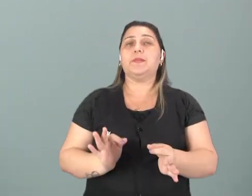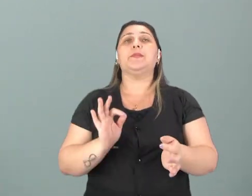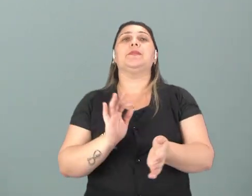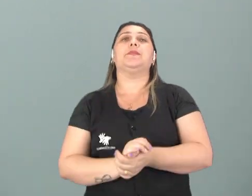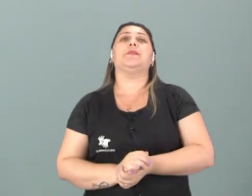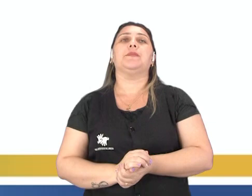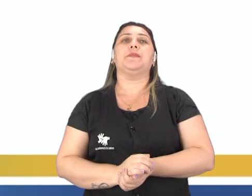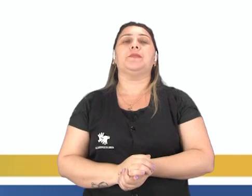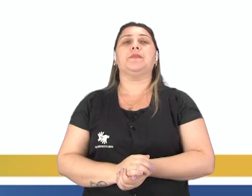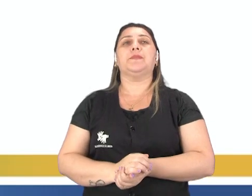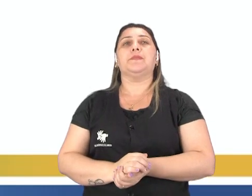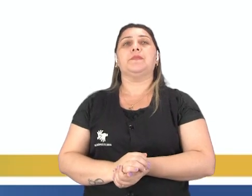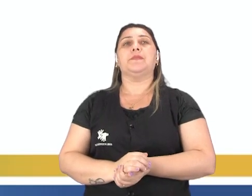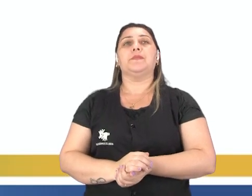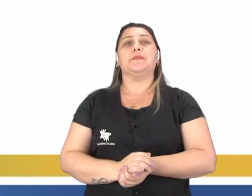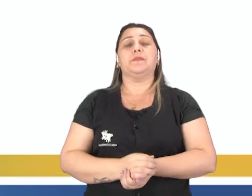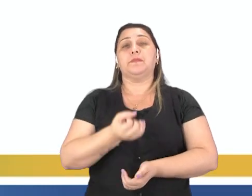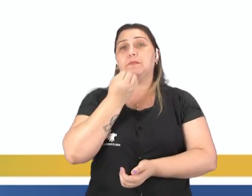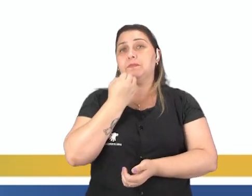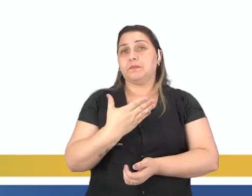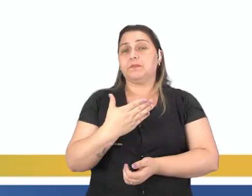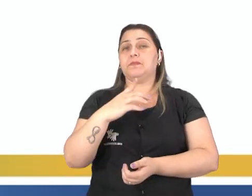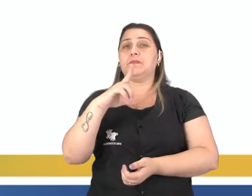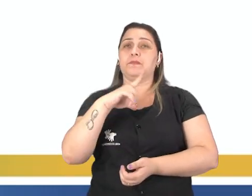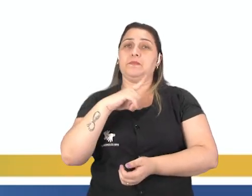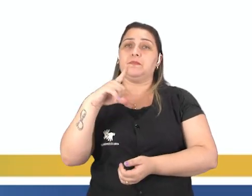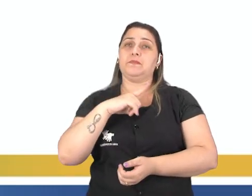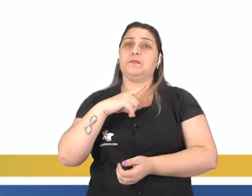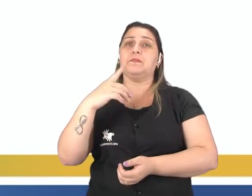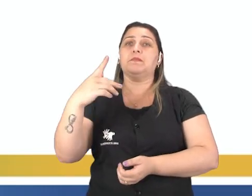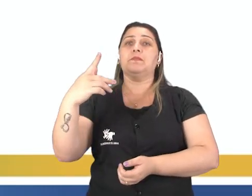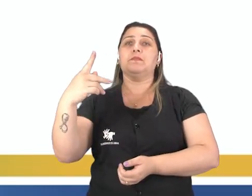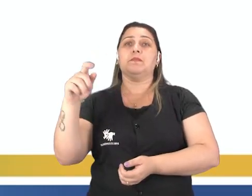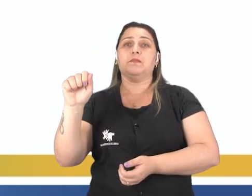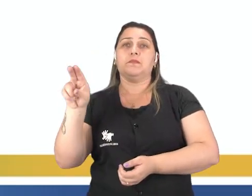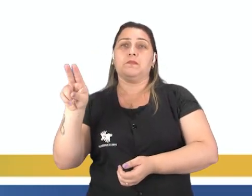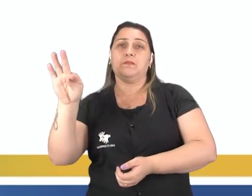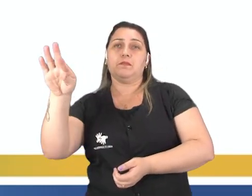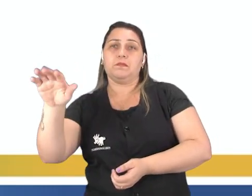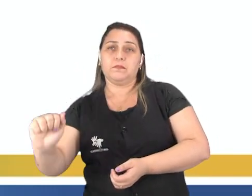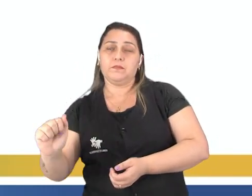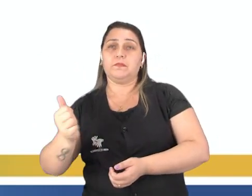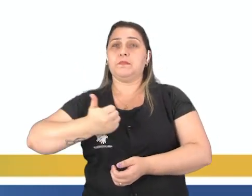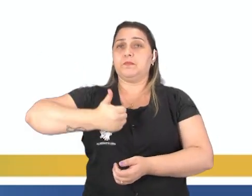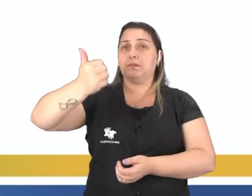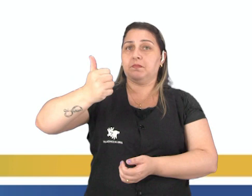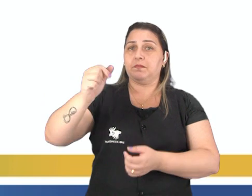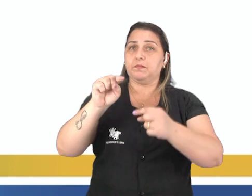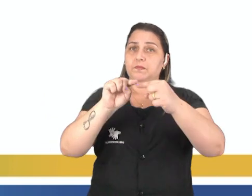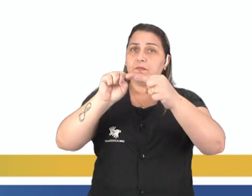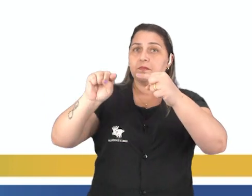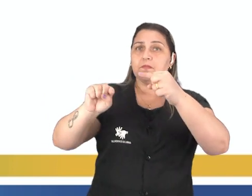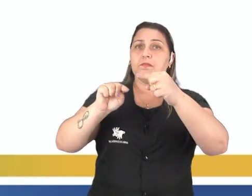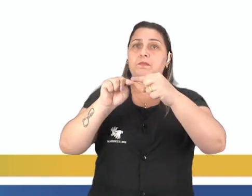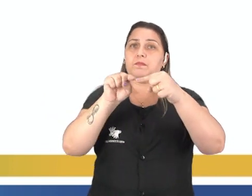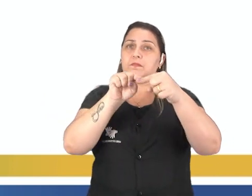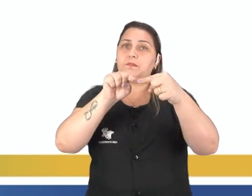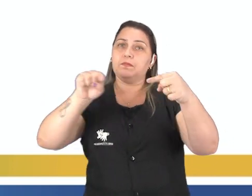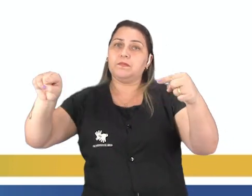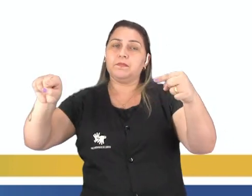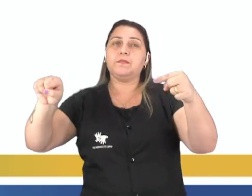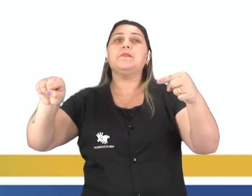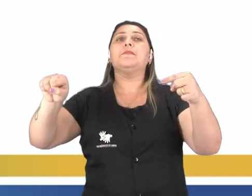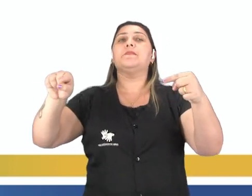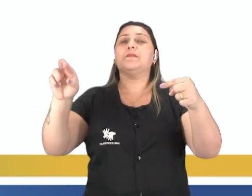sol. Acompanha comigo. Bem, nós temos aí no pentagrama esse primeiro símbolo aí, tá? Ele